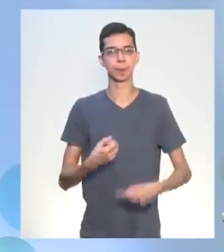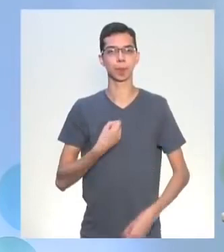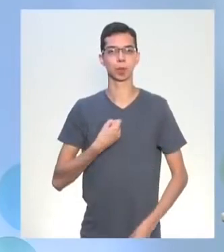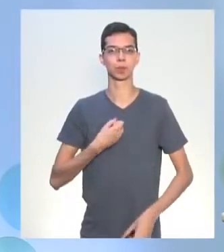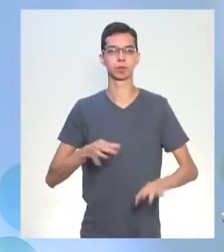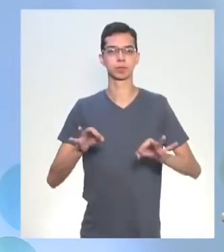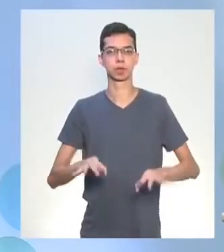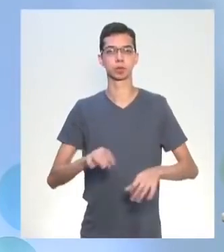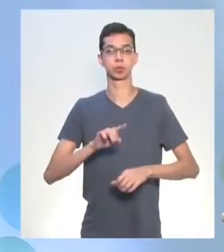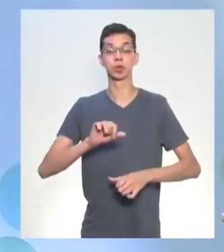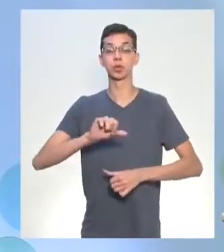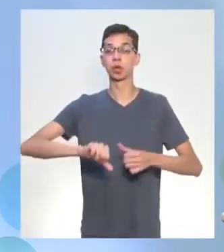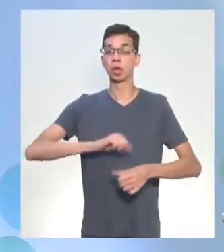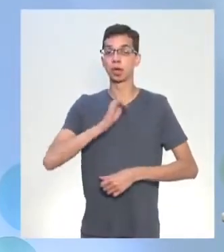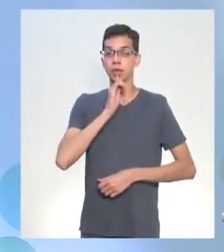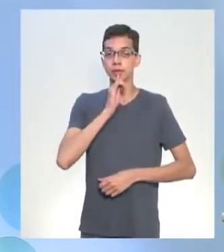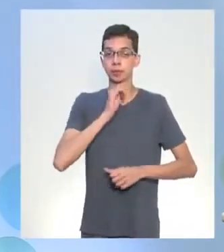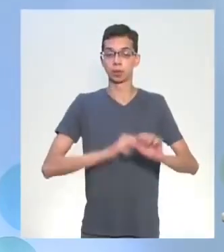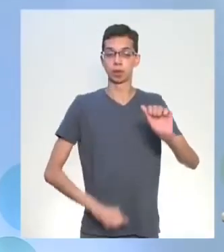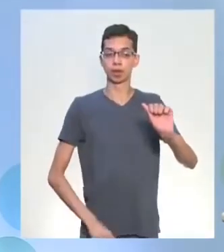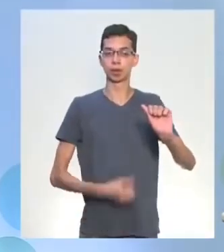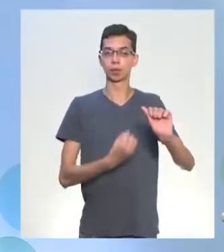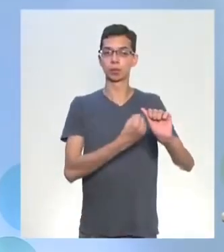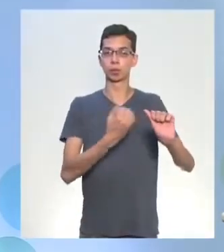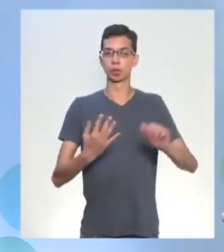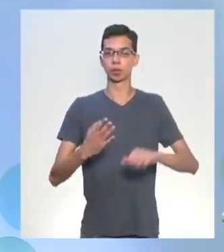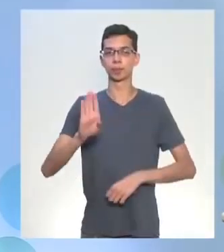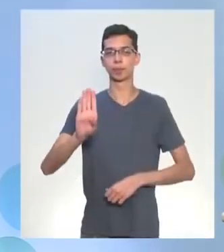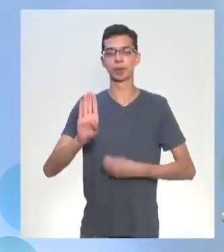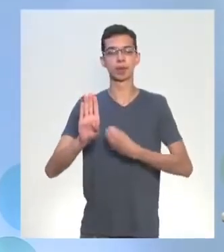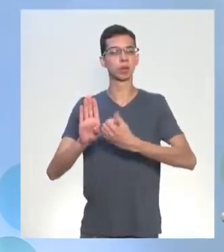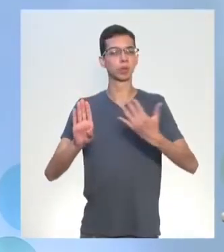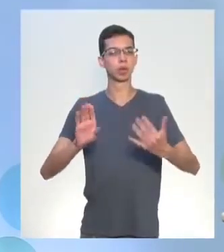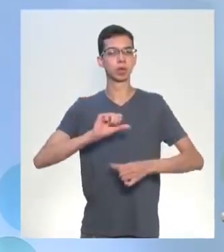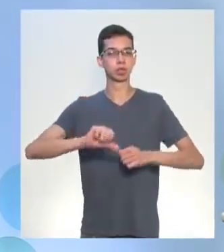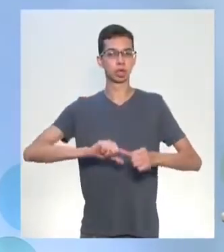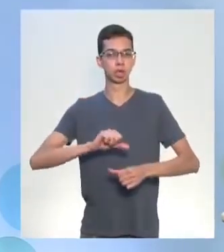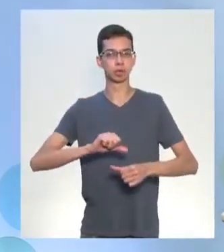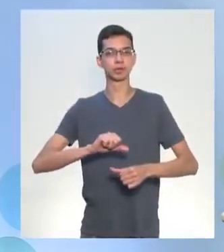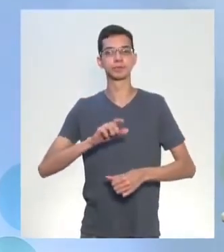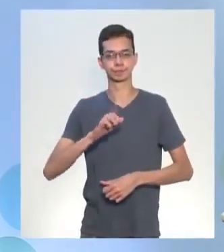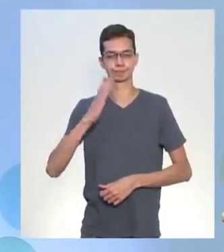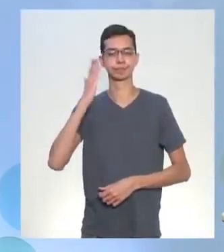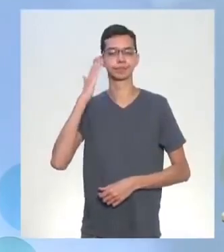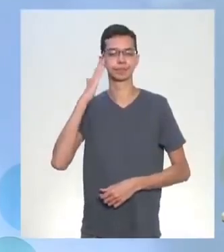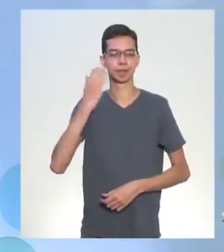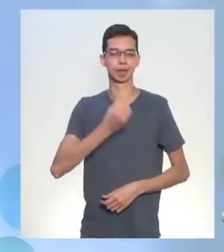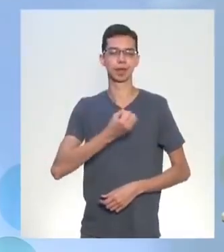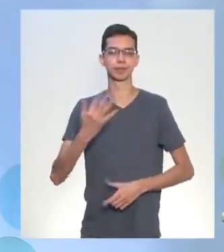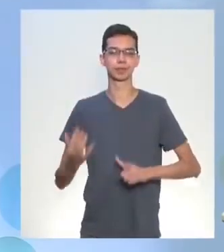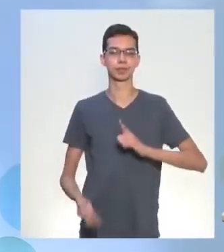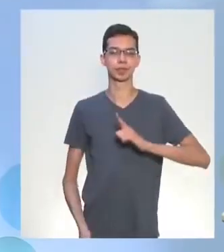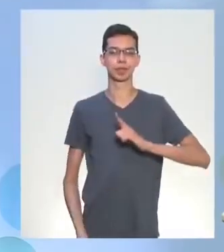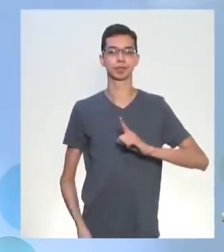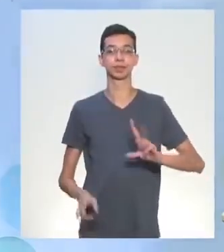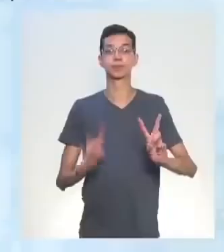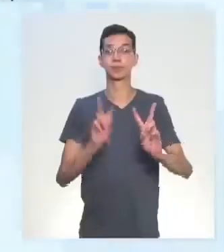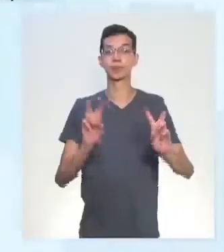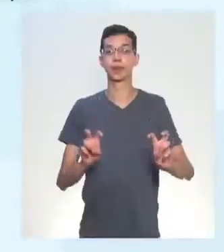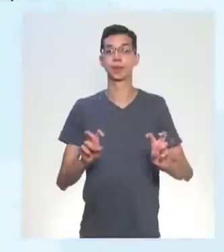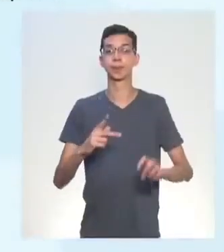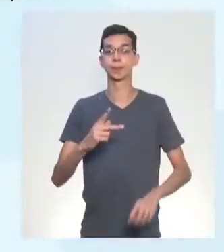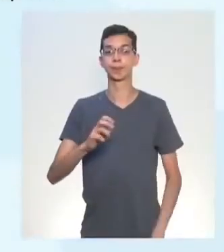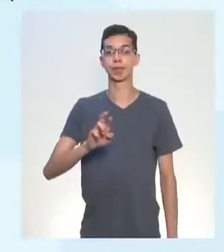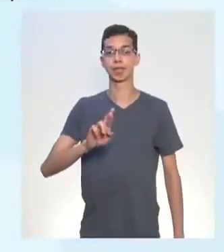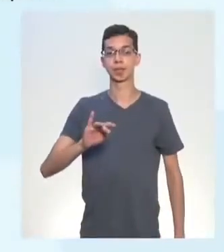você trocar o valor do A e do B, você tem um valor para o seu perímetro. E para a área, a gente sabe que é só multiplicar, né? Então, o comprimento